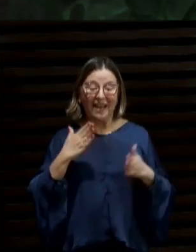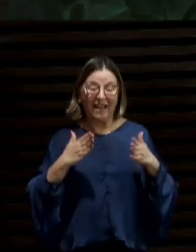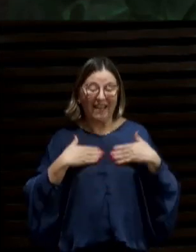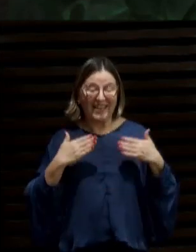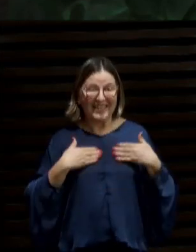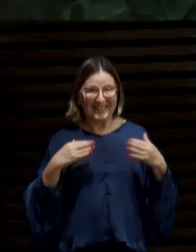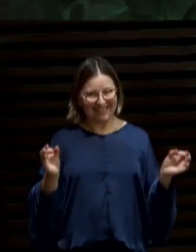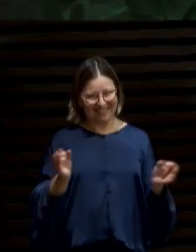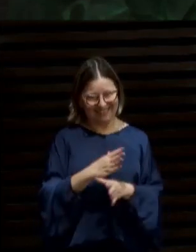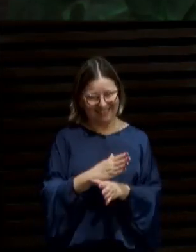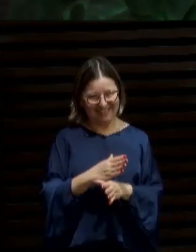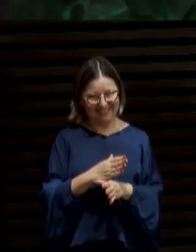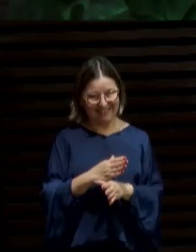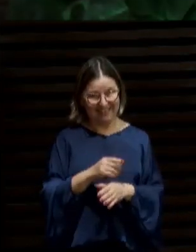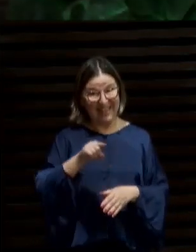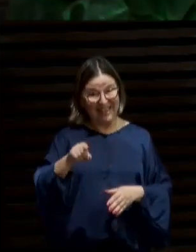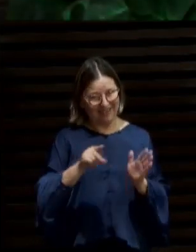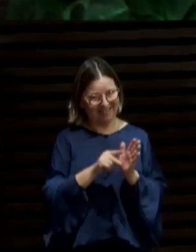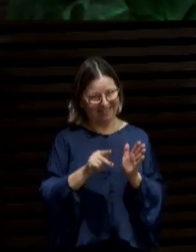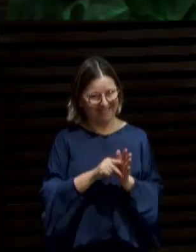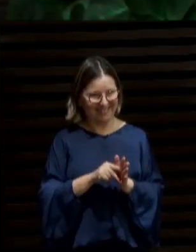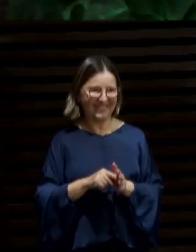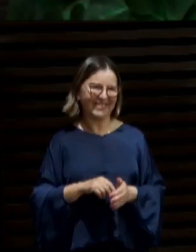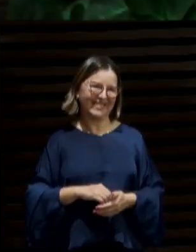completo em si mesmos.